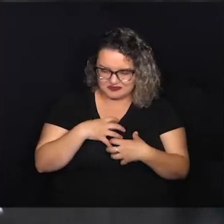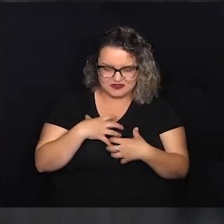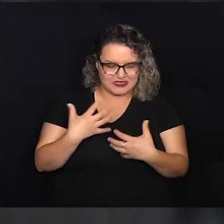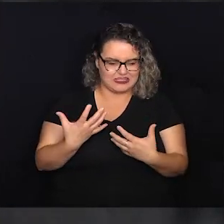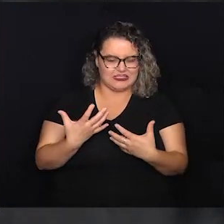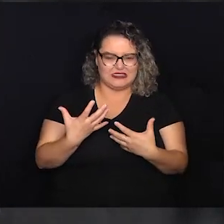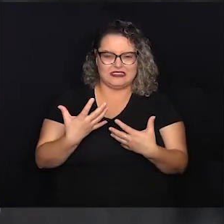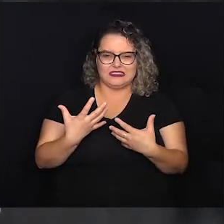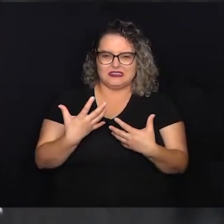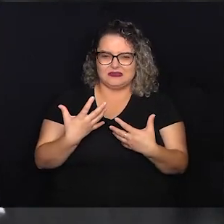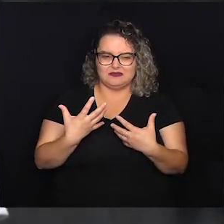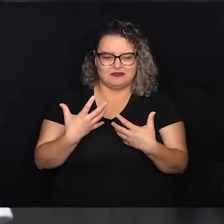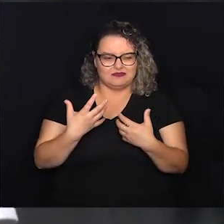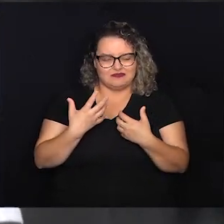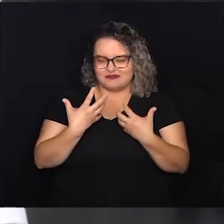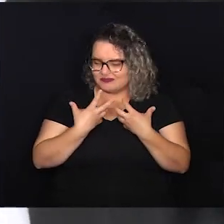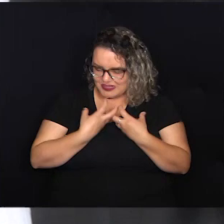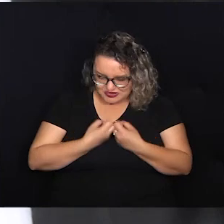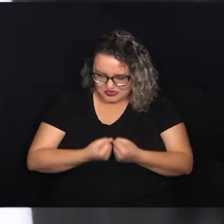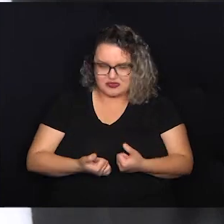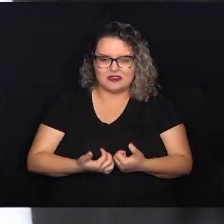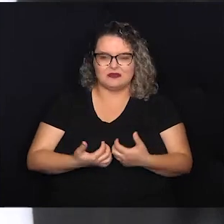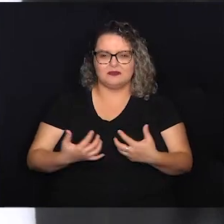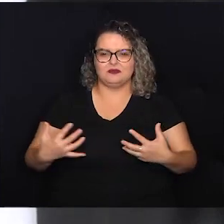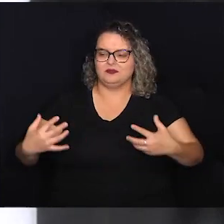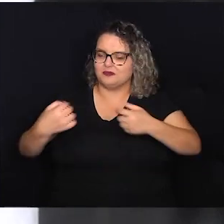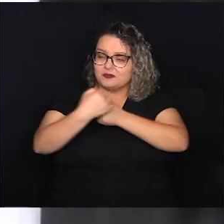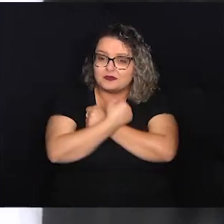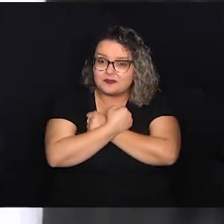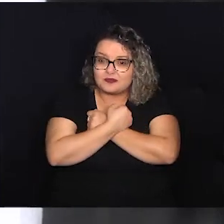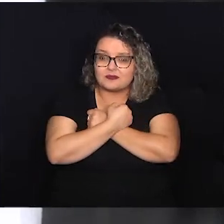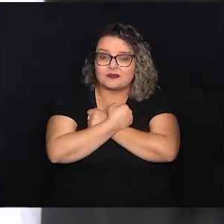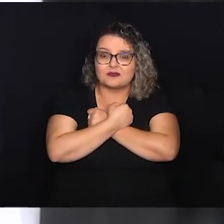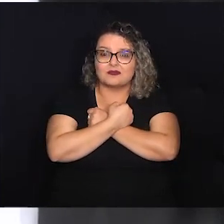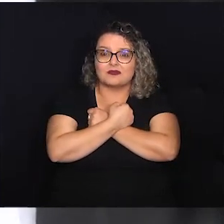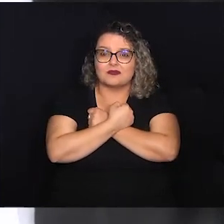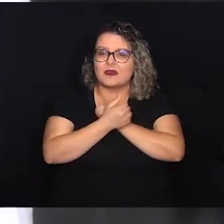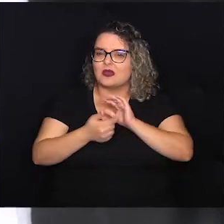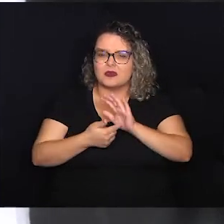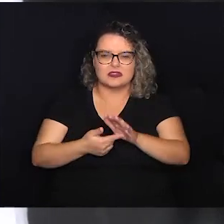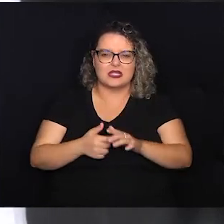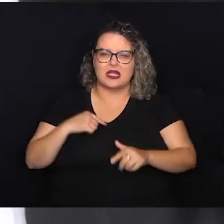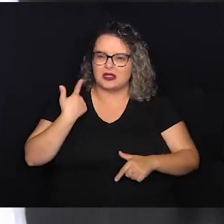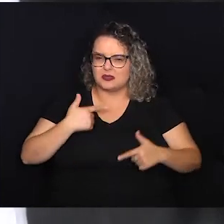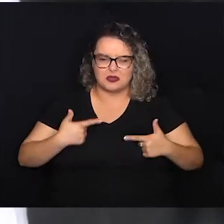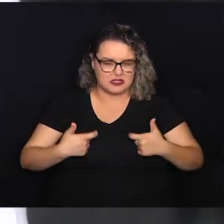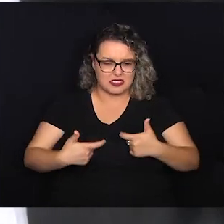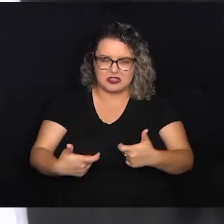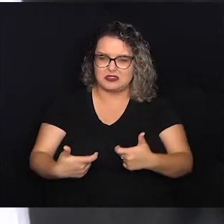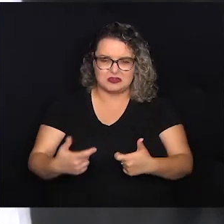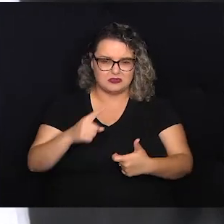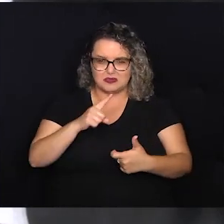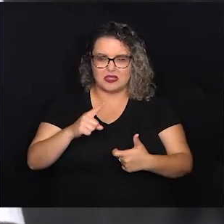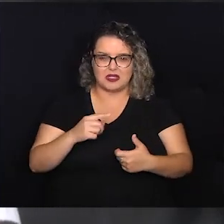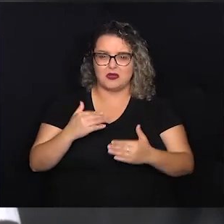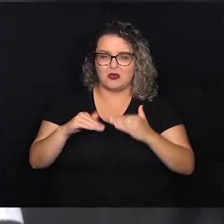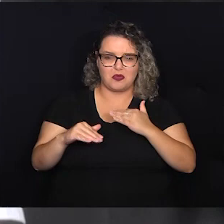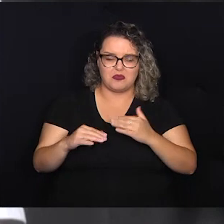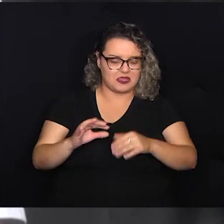ela dentro da igreja, eu abracei, porque mostrei que nossa luta não é contra a carne nem contra o sangue, mas sim contra as